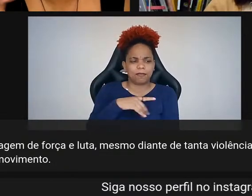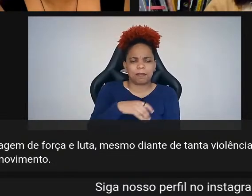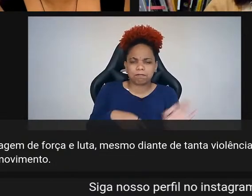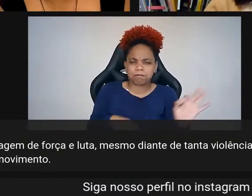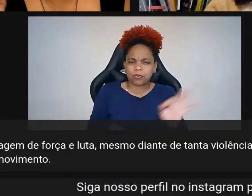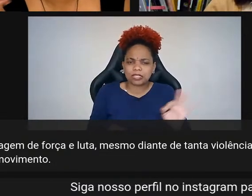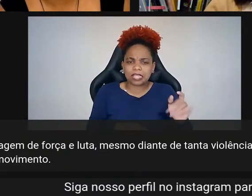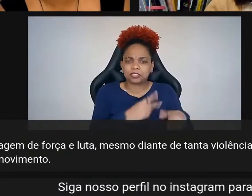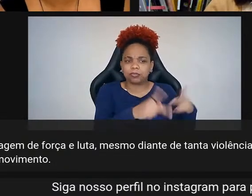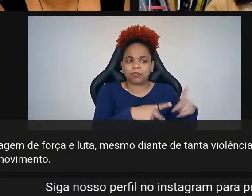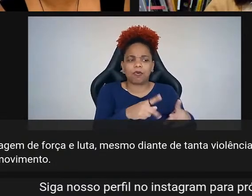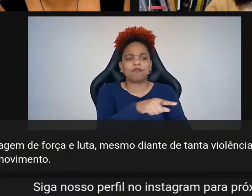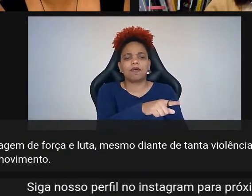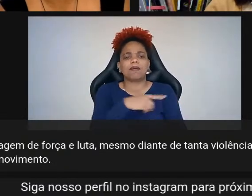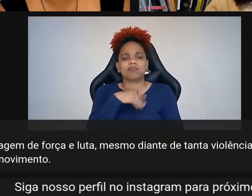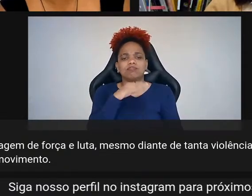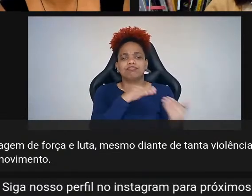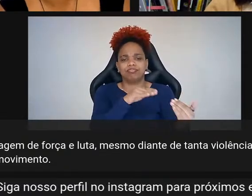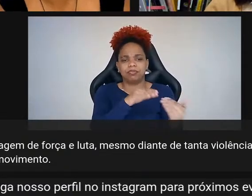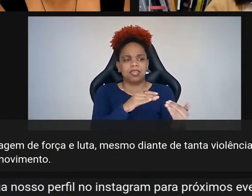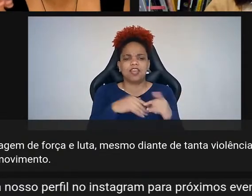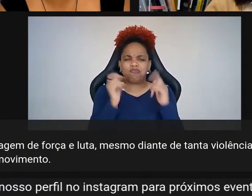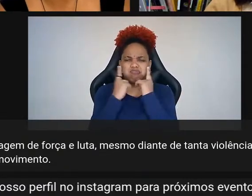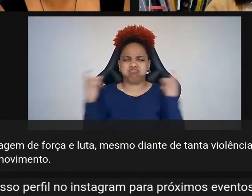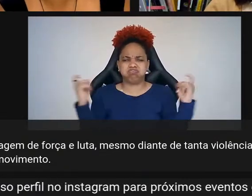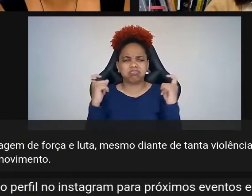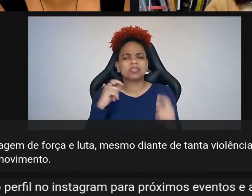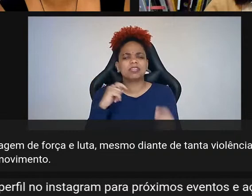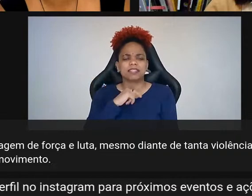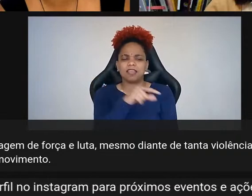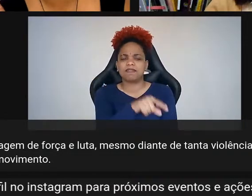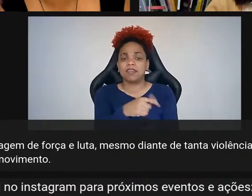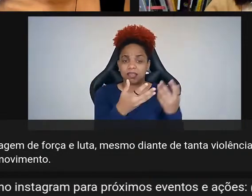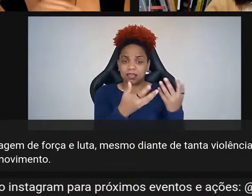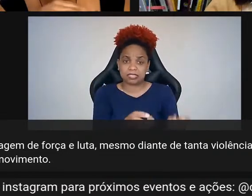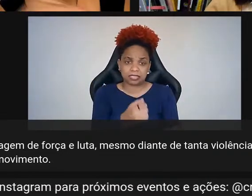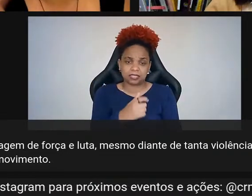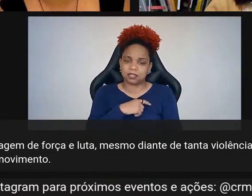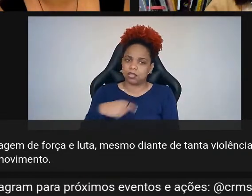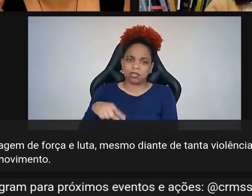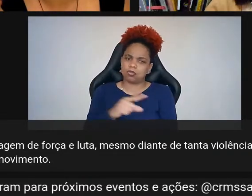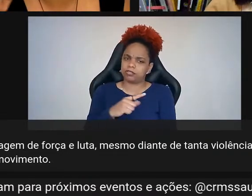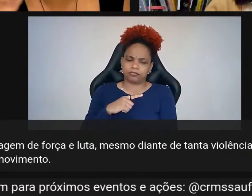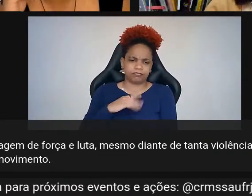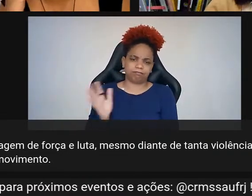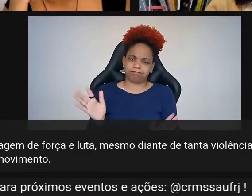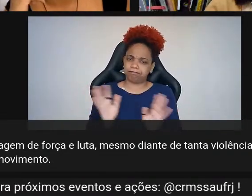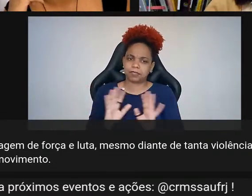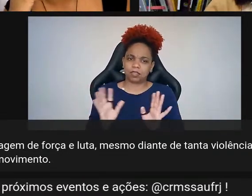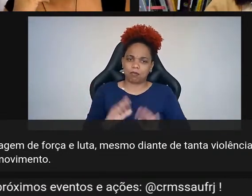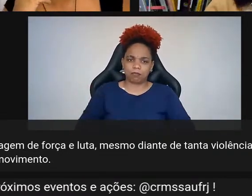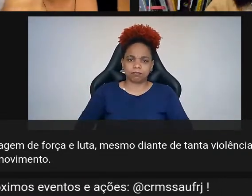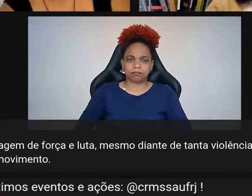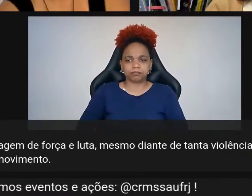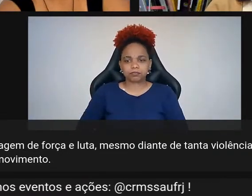bem cometer esse tipo de violência. E a gente não pode consentir com isso de forma alguma.